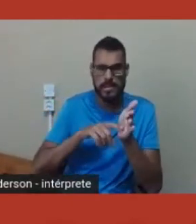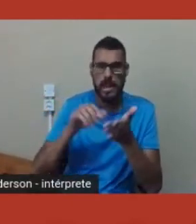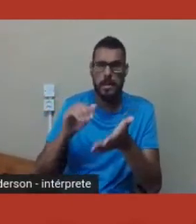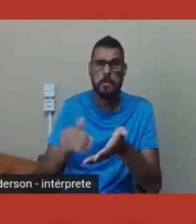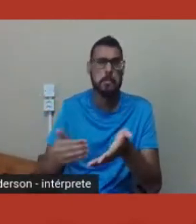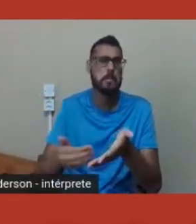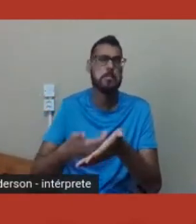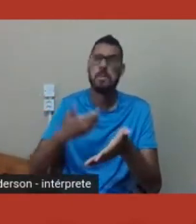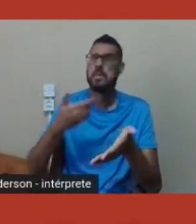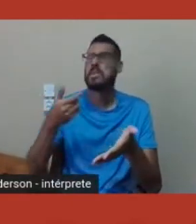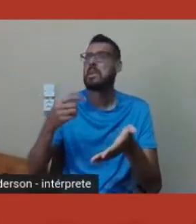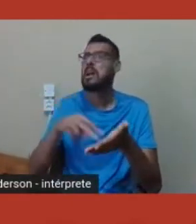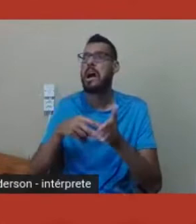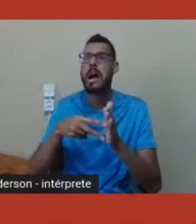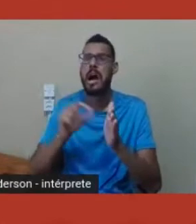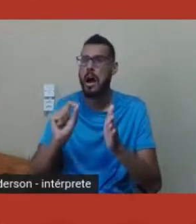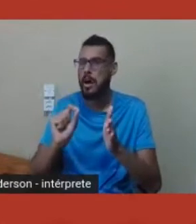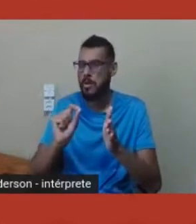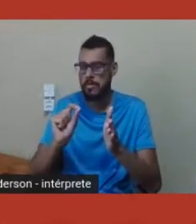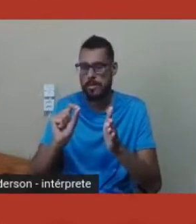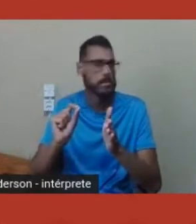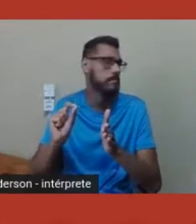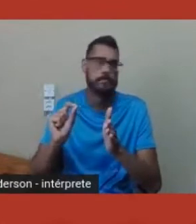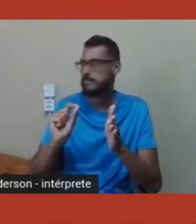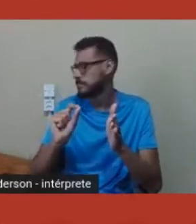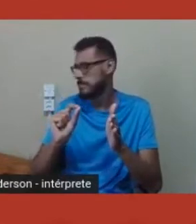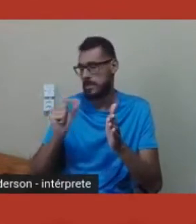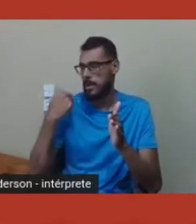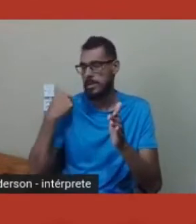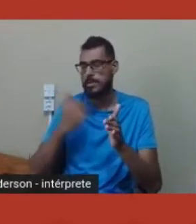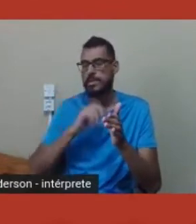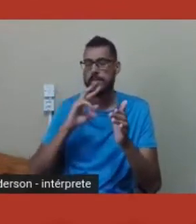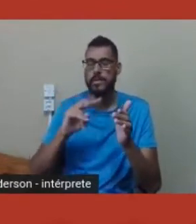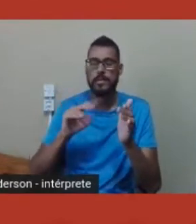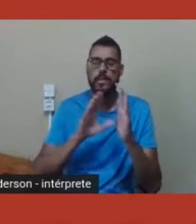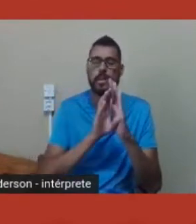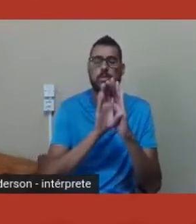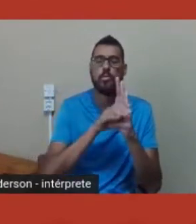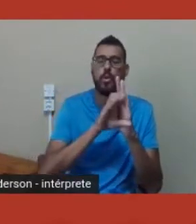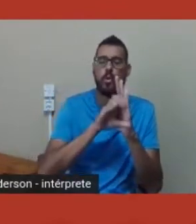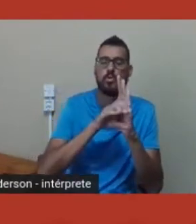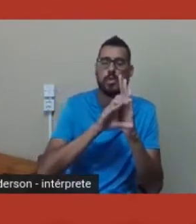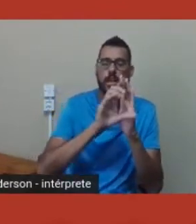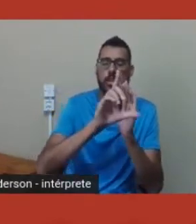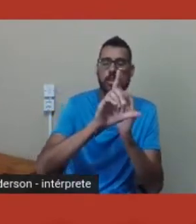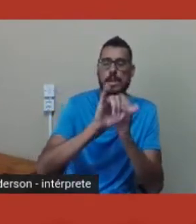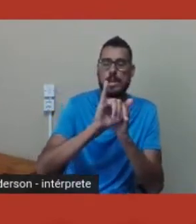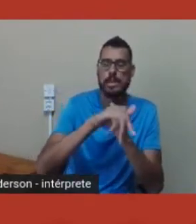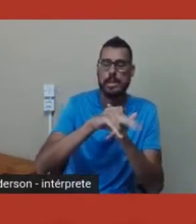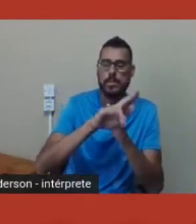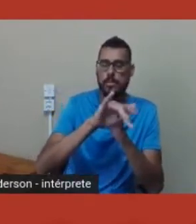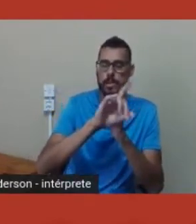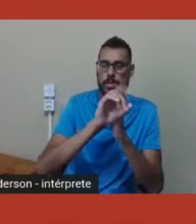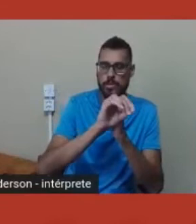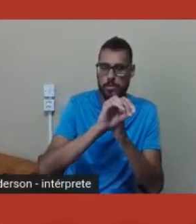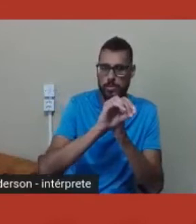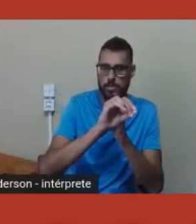Não. Nós vamos procurar o conceito de líquido. Isso. Então,